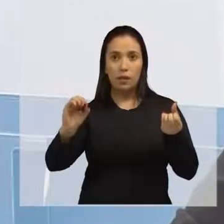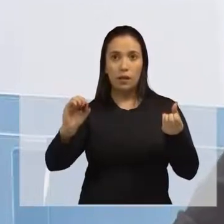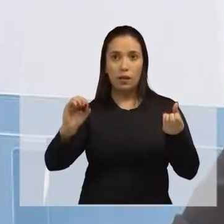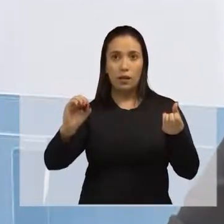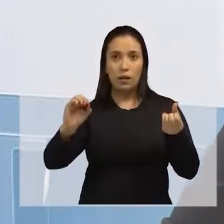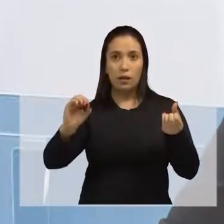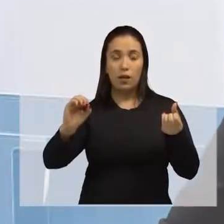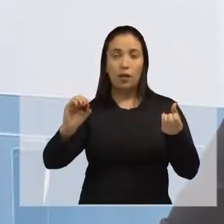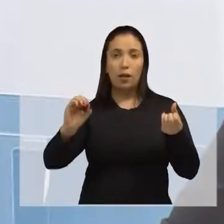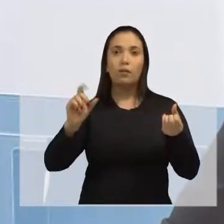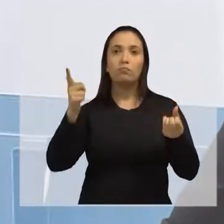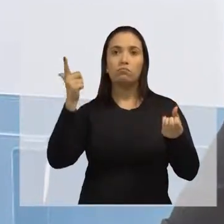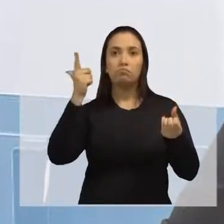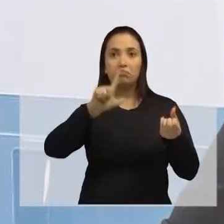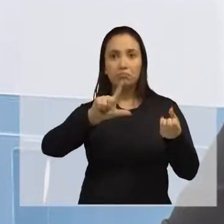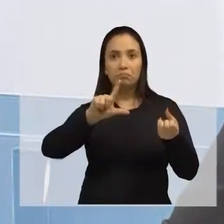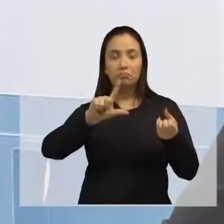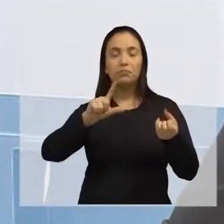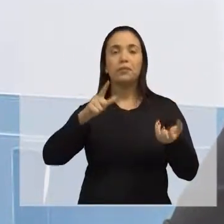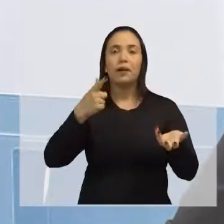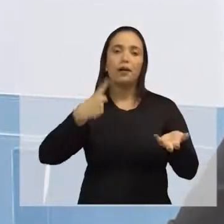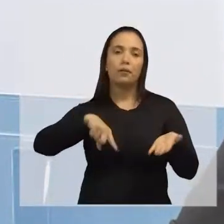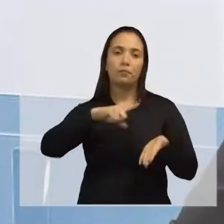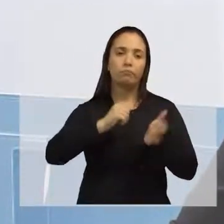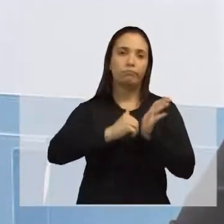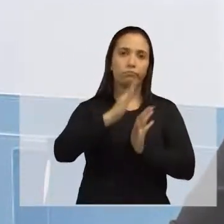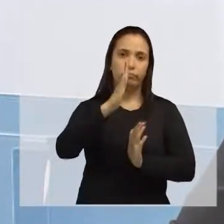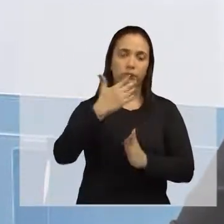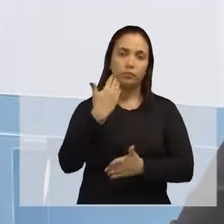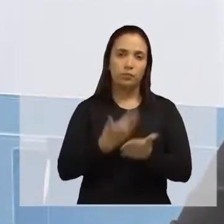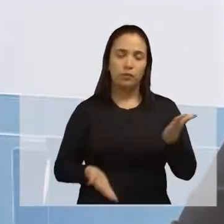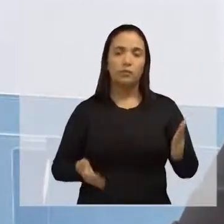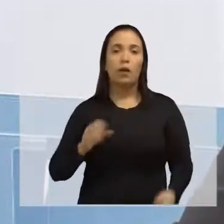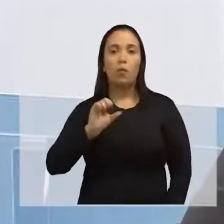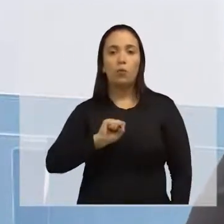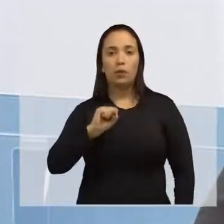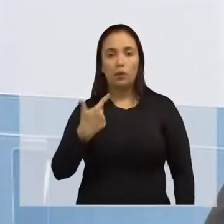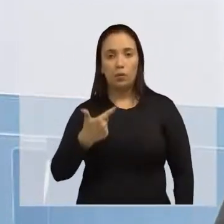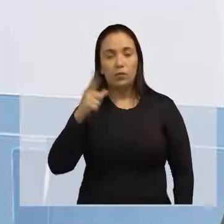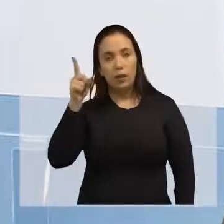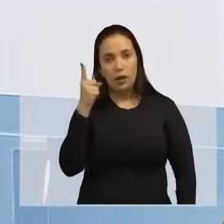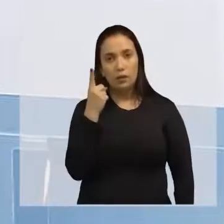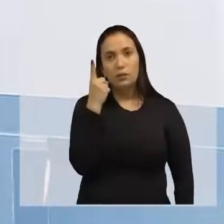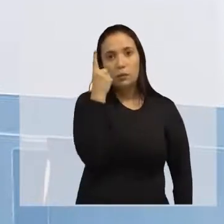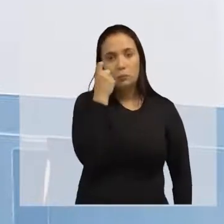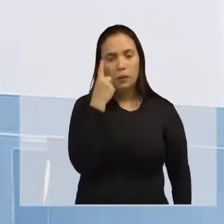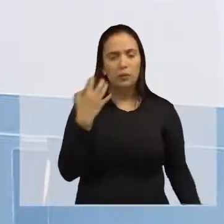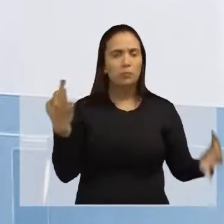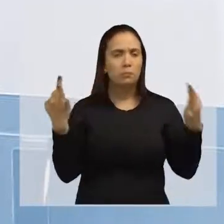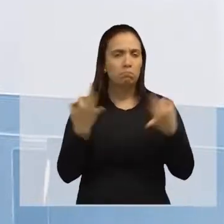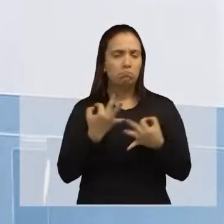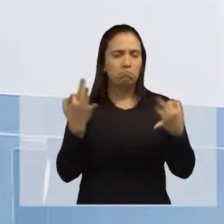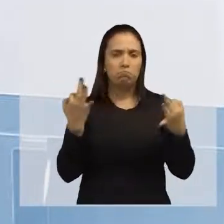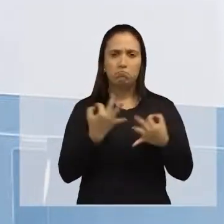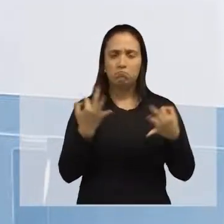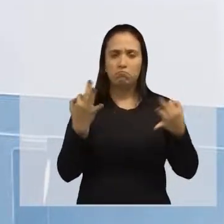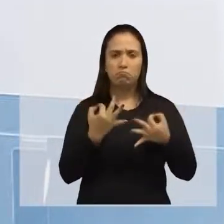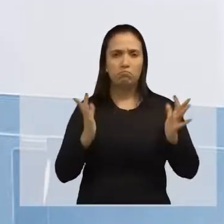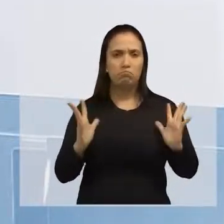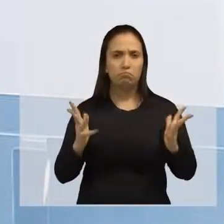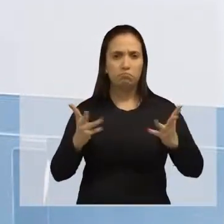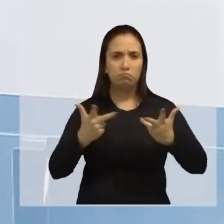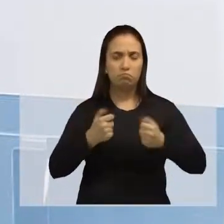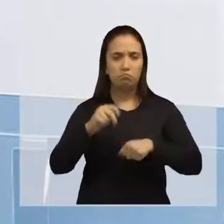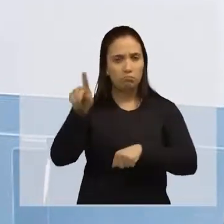78. 82 na Espanha. Aí, 82 na Espanha, Copa espetacular. Grande Tele Santana. Um país belíssimo.